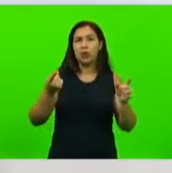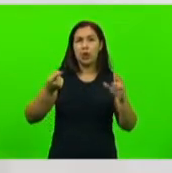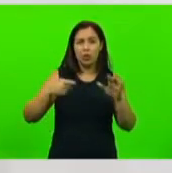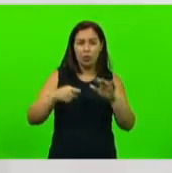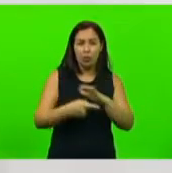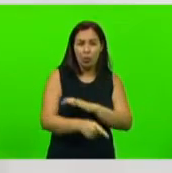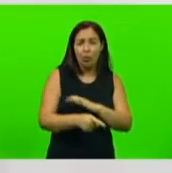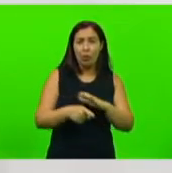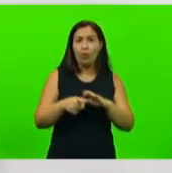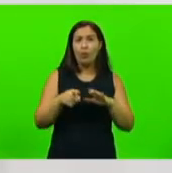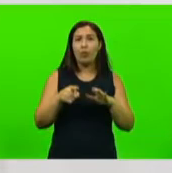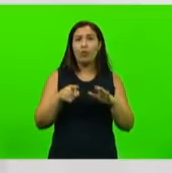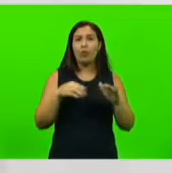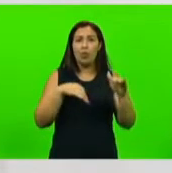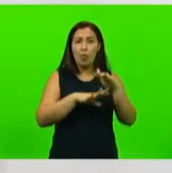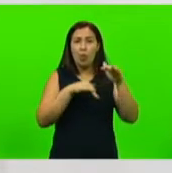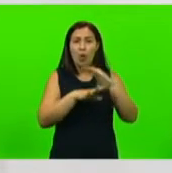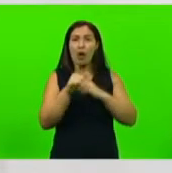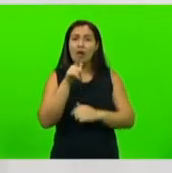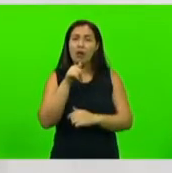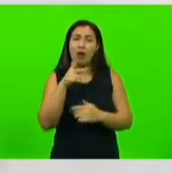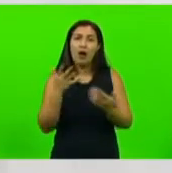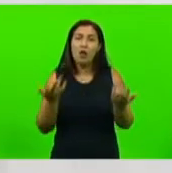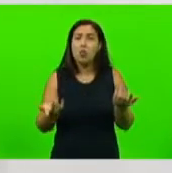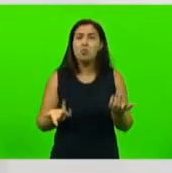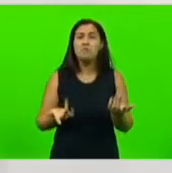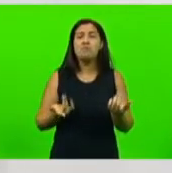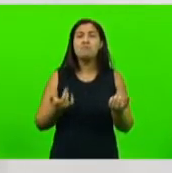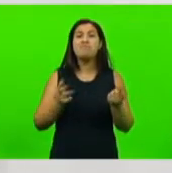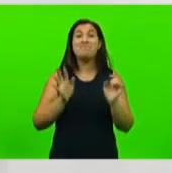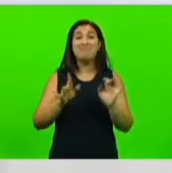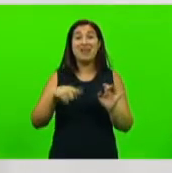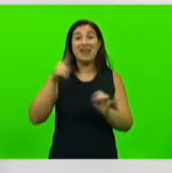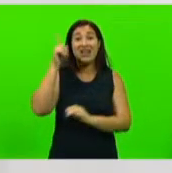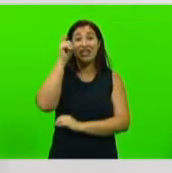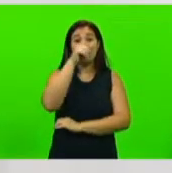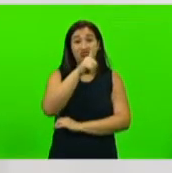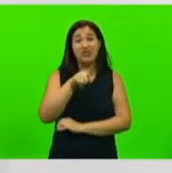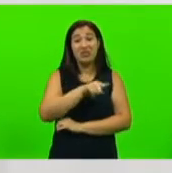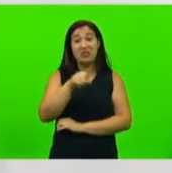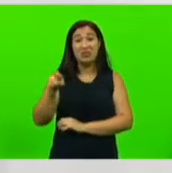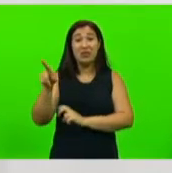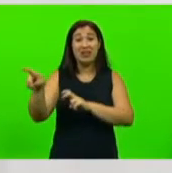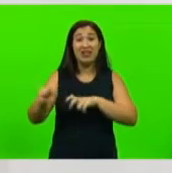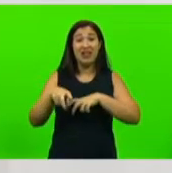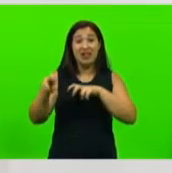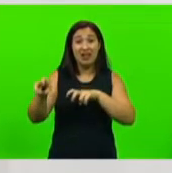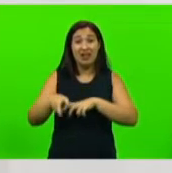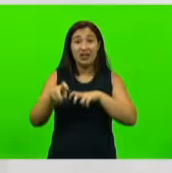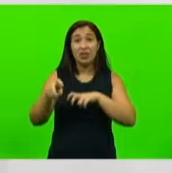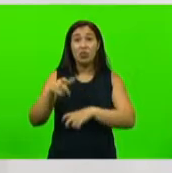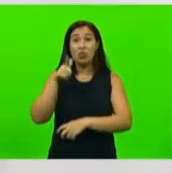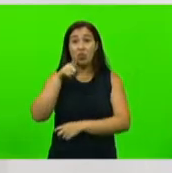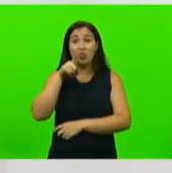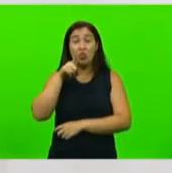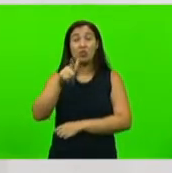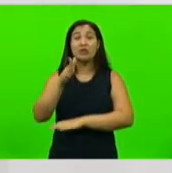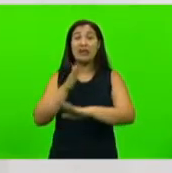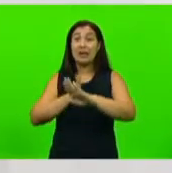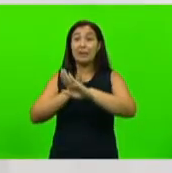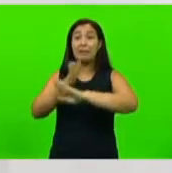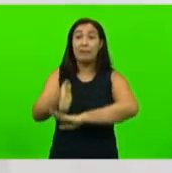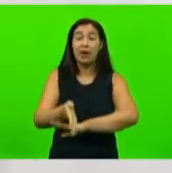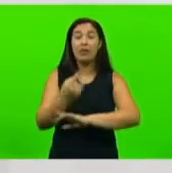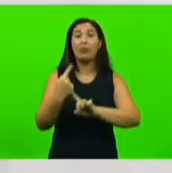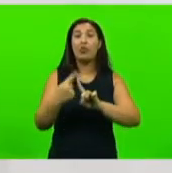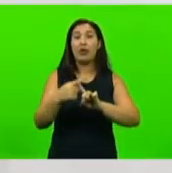para reservatórios, porém, esse tem a dificuldade do agricultor conseguir acessar esse recurso por conta de toda